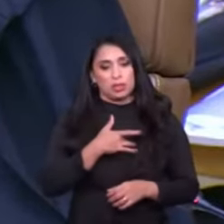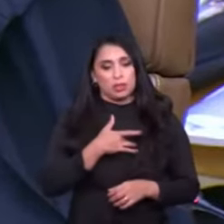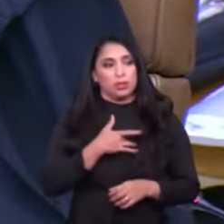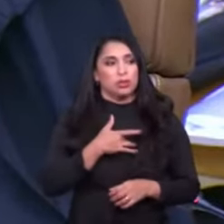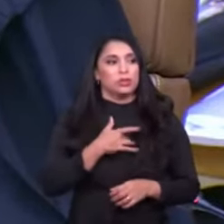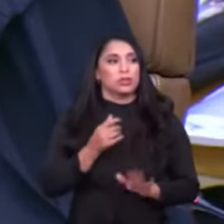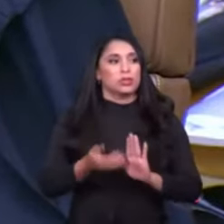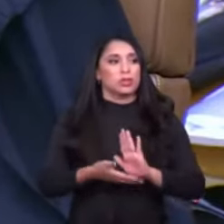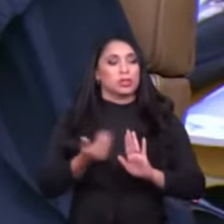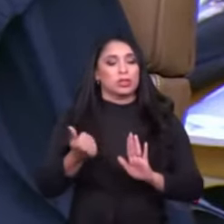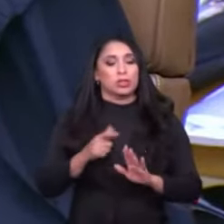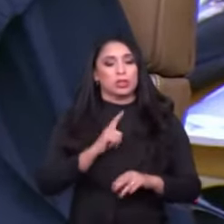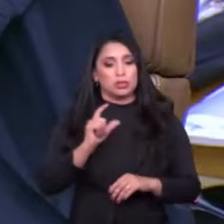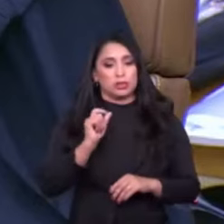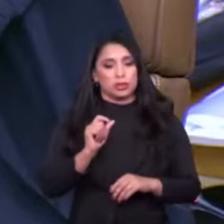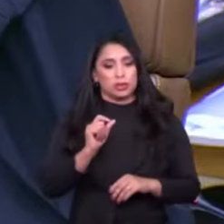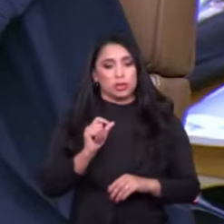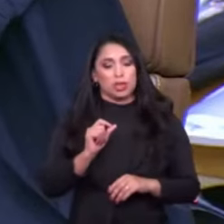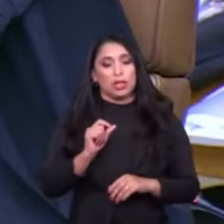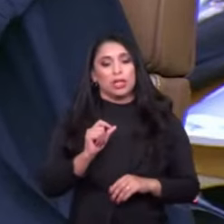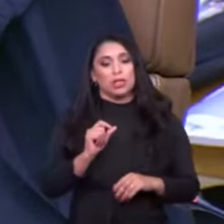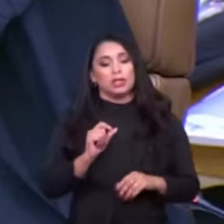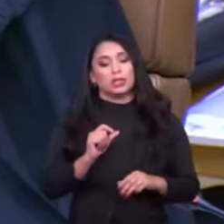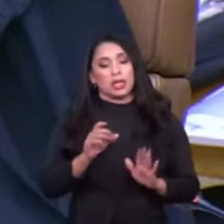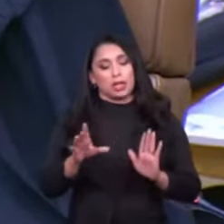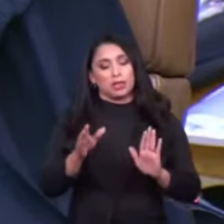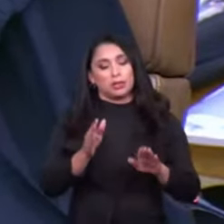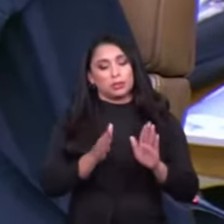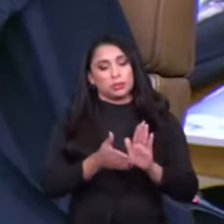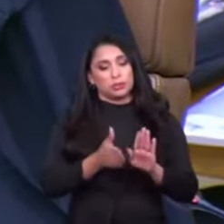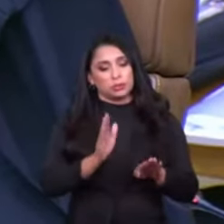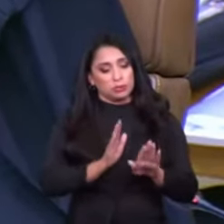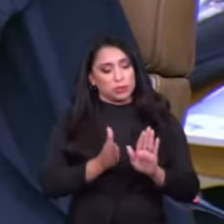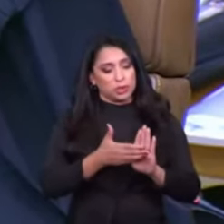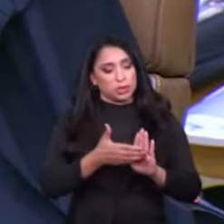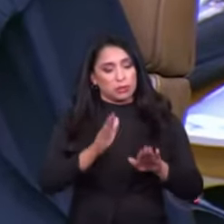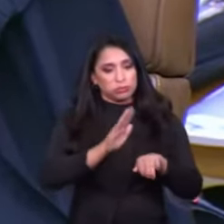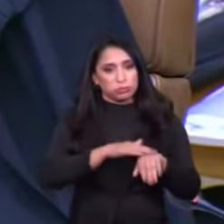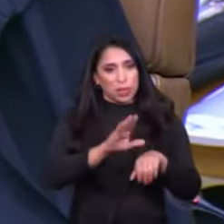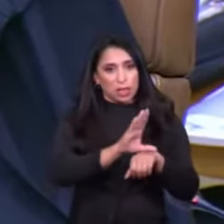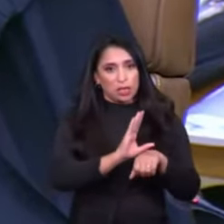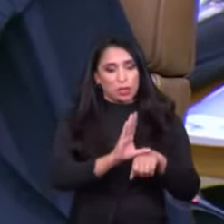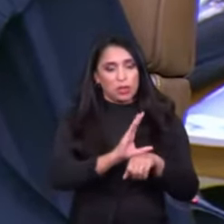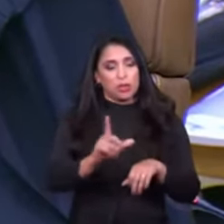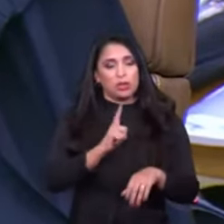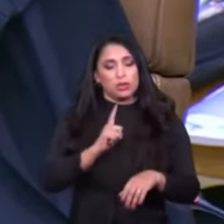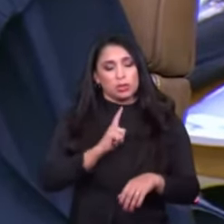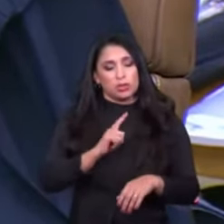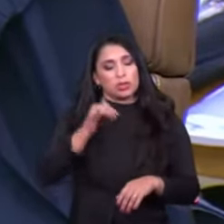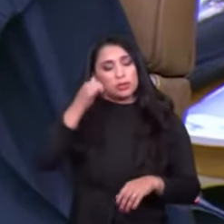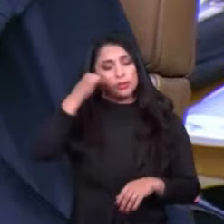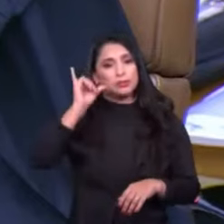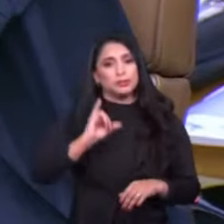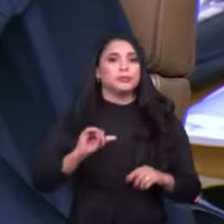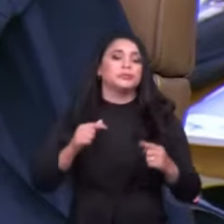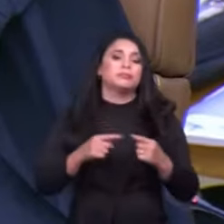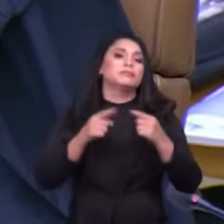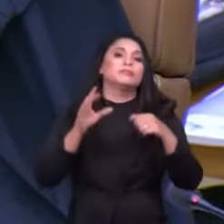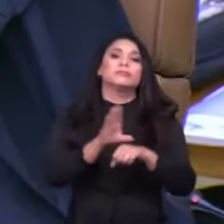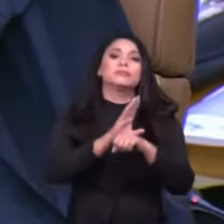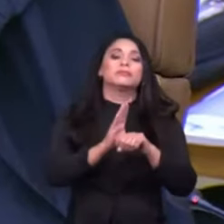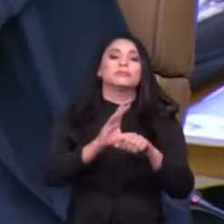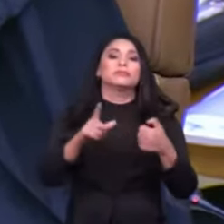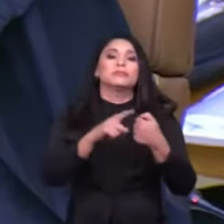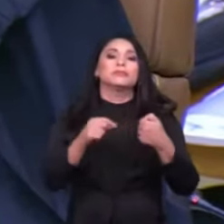a violação ao dispositivo constitucional invocado e ao postulado da proporcionalidade, há de se conferir prevalência ao princípio da presunção de constitucionalidade do